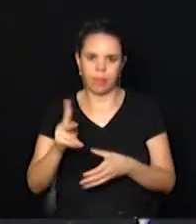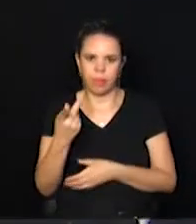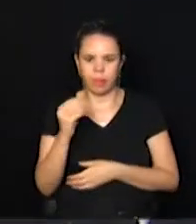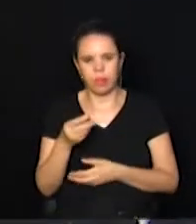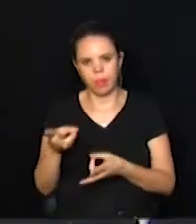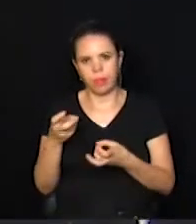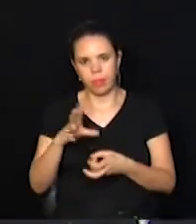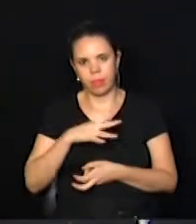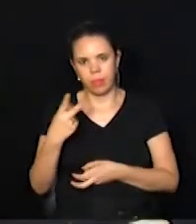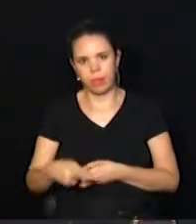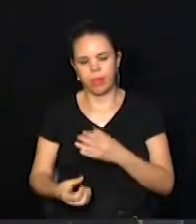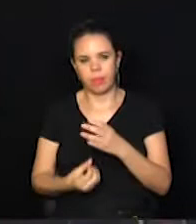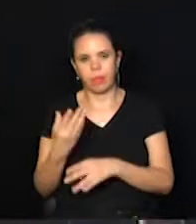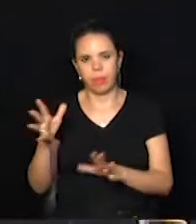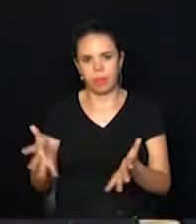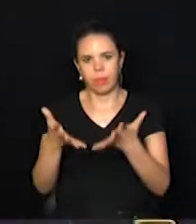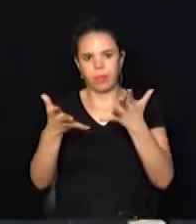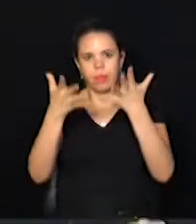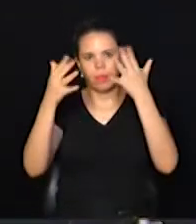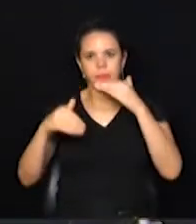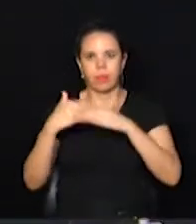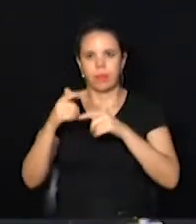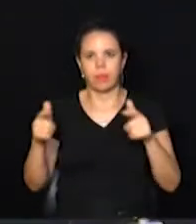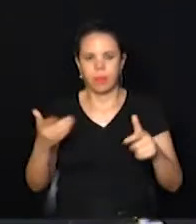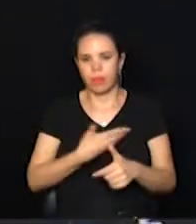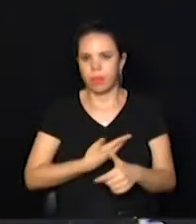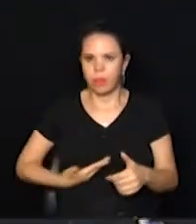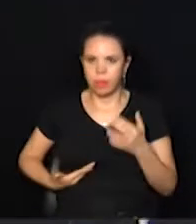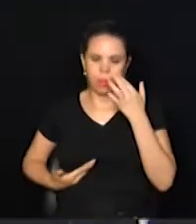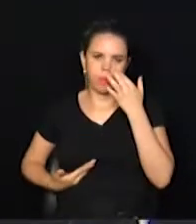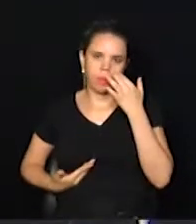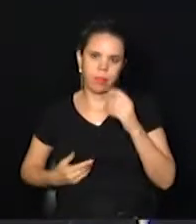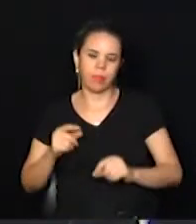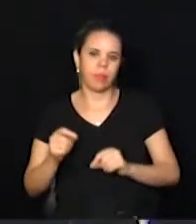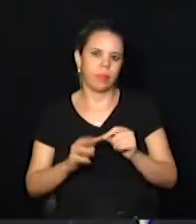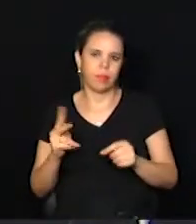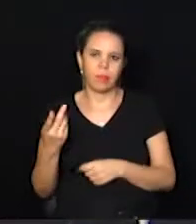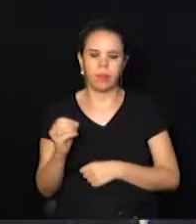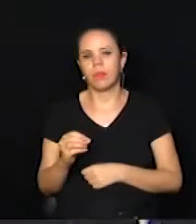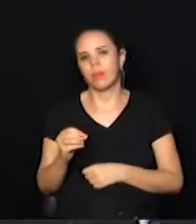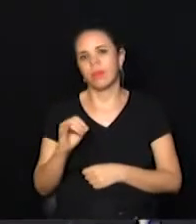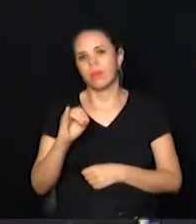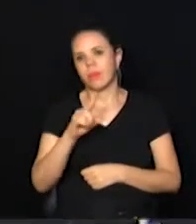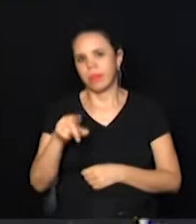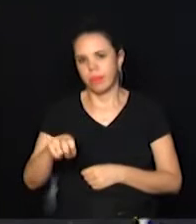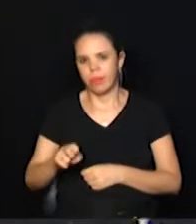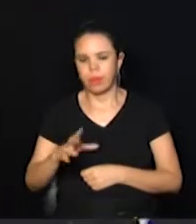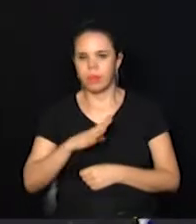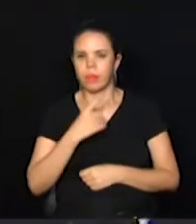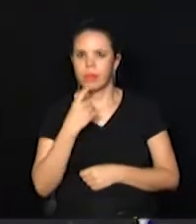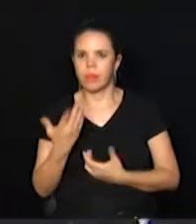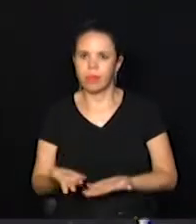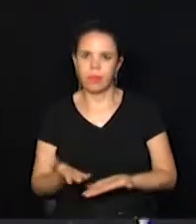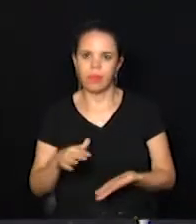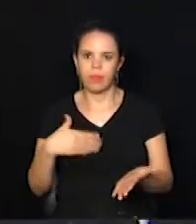na cidade as sementes que cresceram com esse governo de Toninho e Isalene aqui na cidade de Campinas. E a gente vê